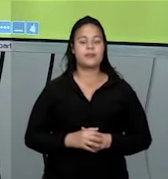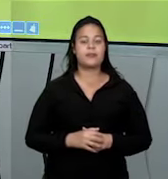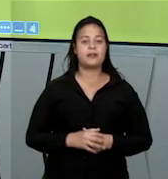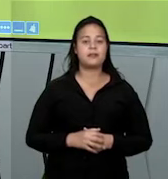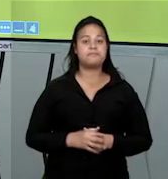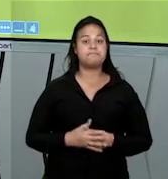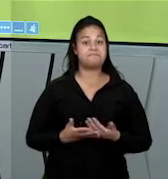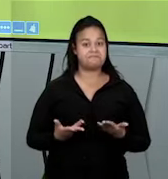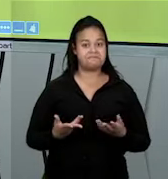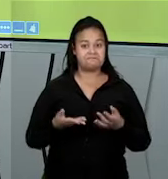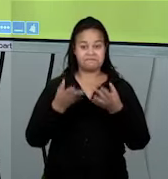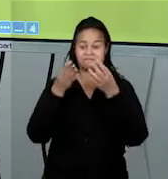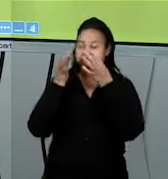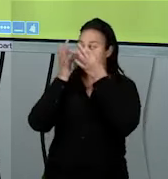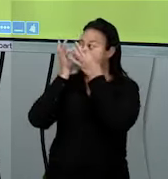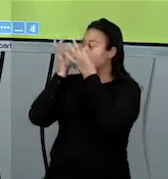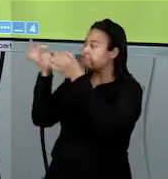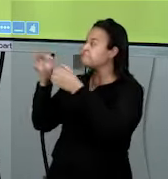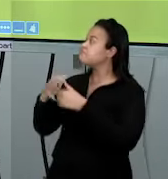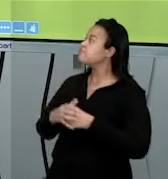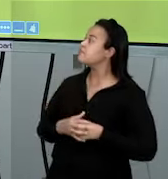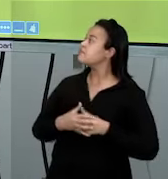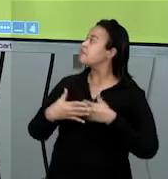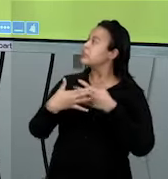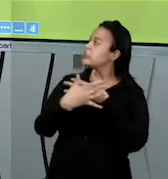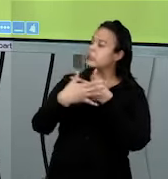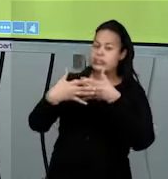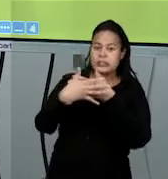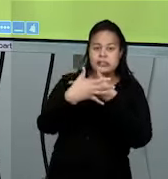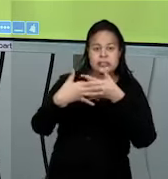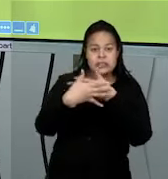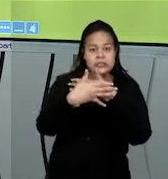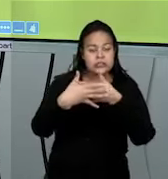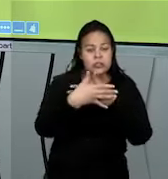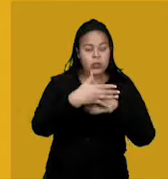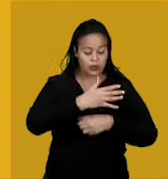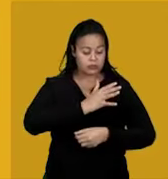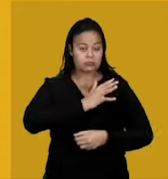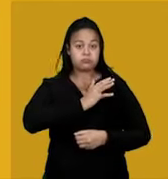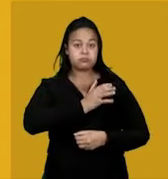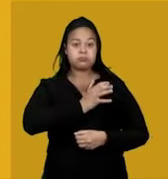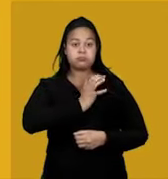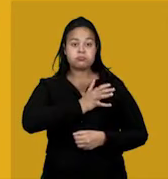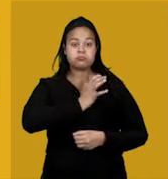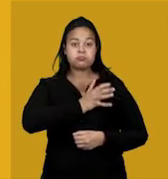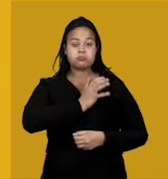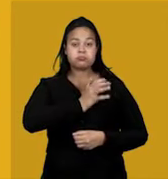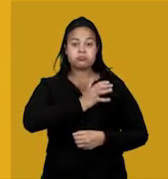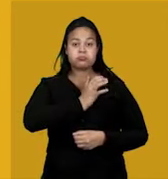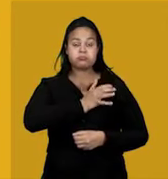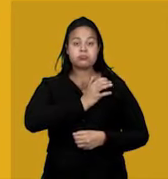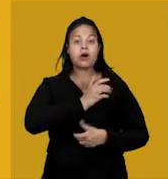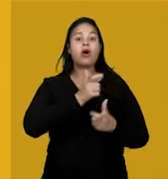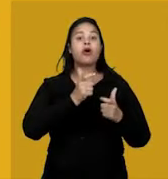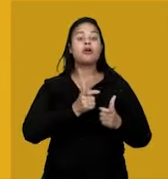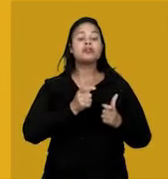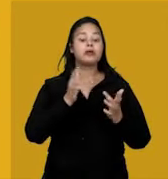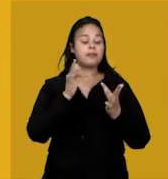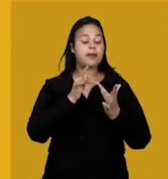Agora vejamos, tecido muscular cardíaco. Ele é encontrado no